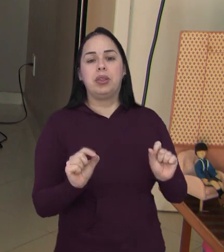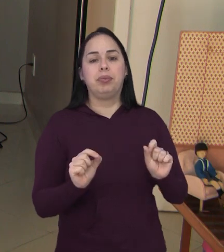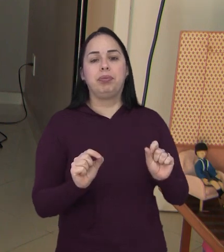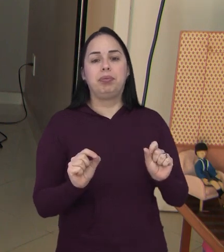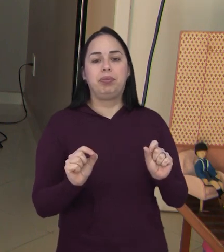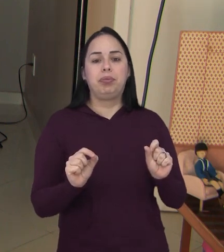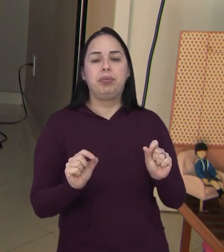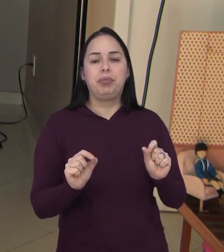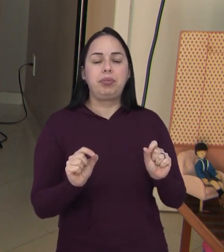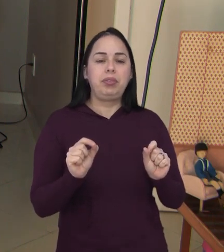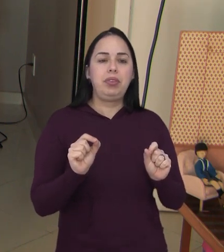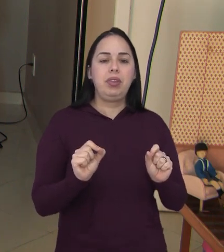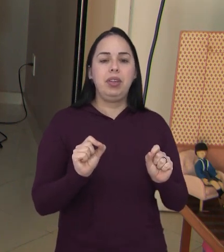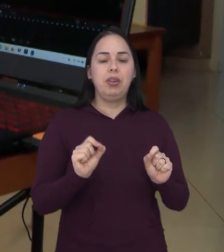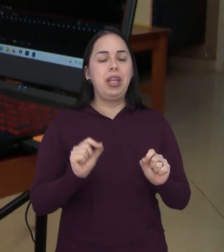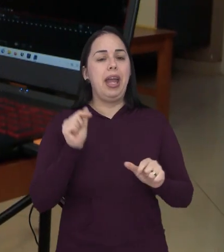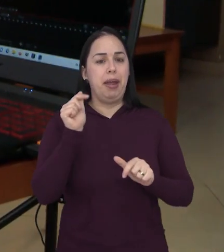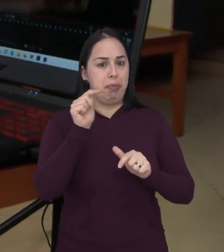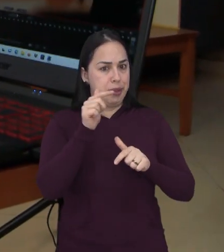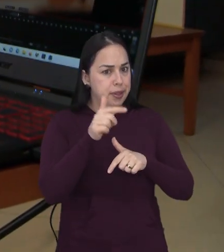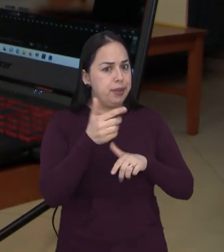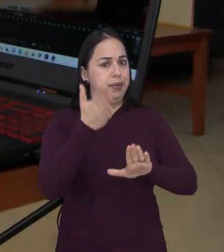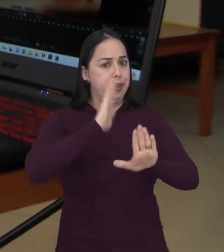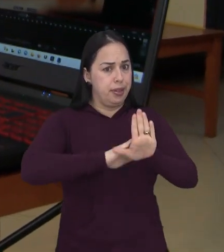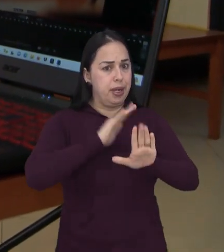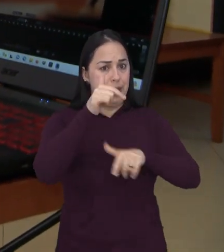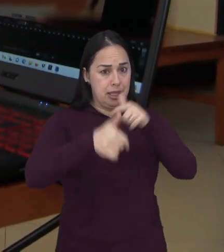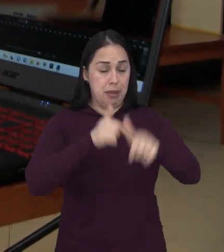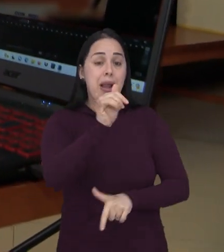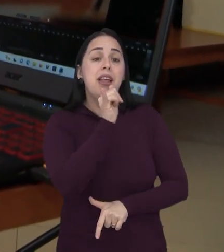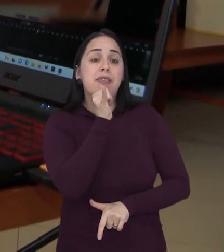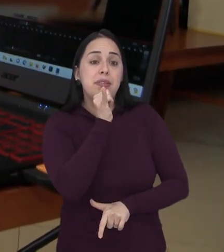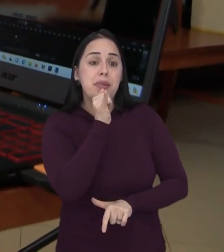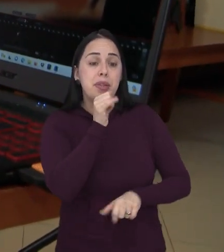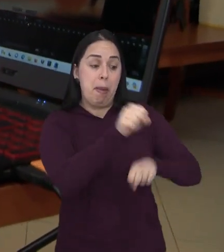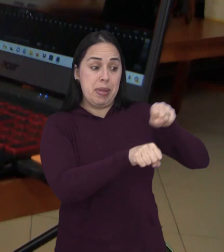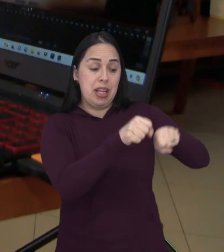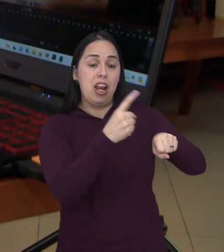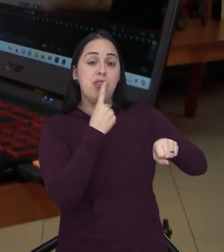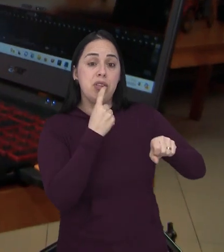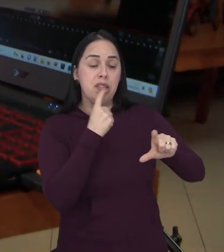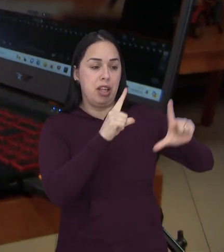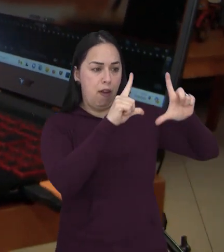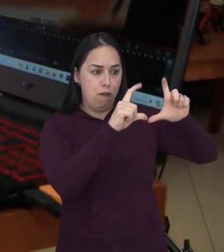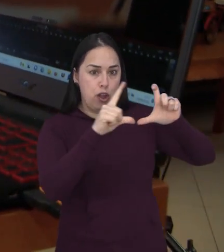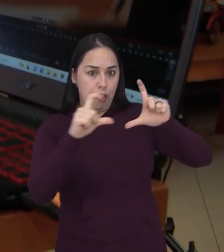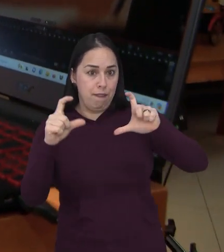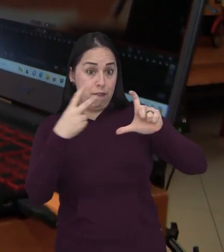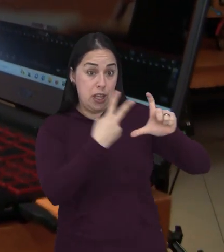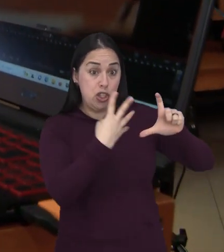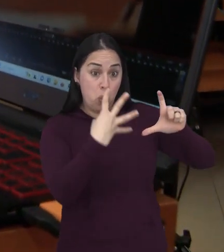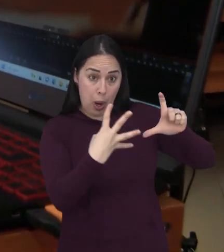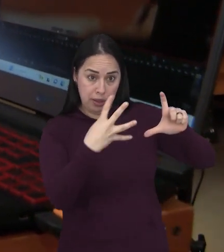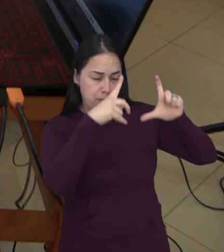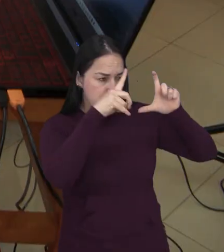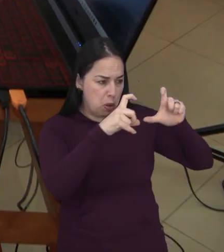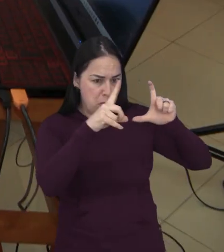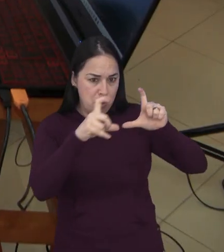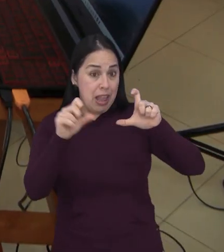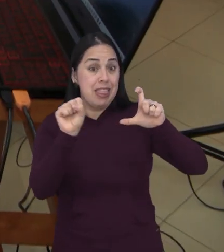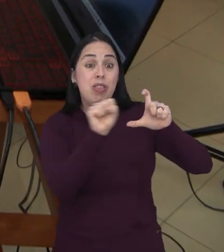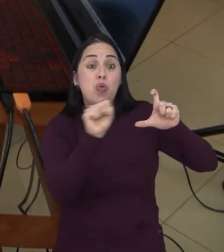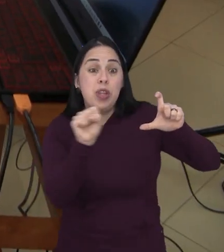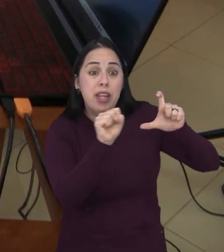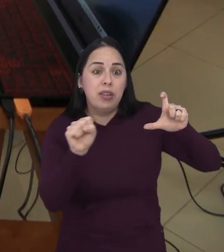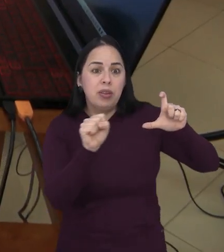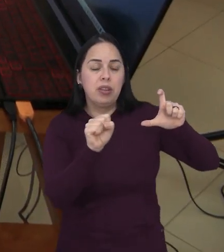essa questão do o quanto que dá trabalho, né? O Bicicleta Vermelha, ele foi feito a 24 frames por segundo, ele tem